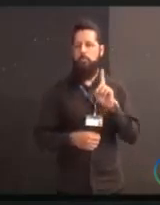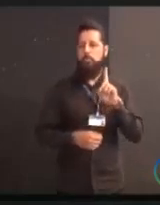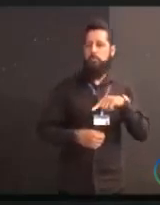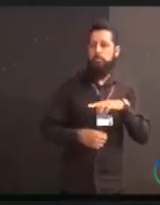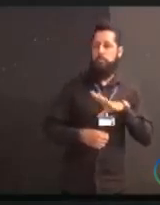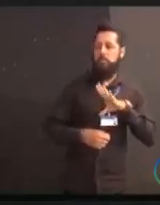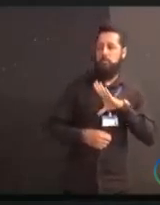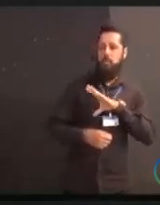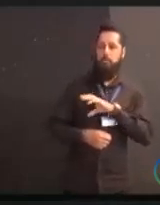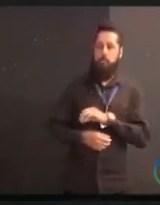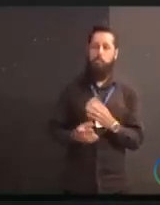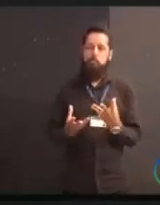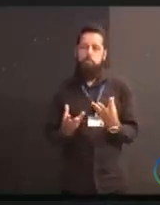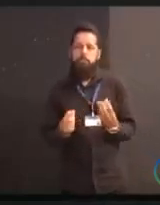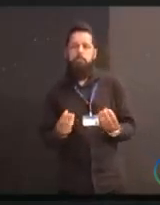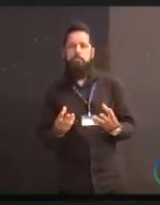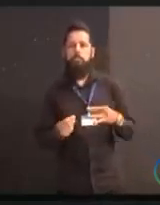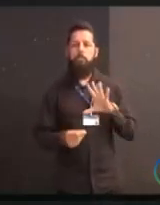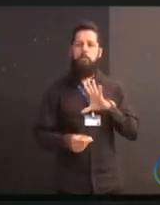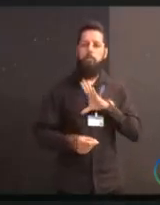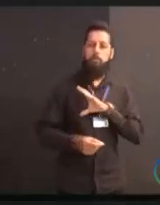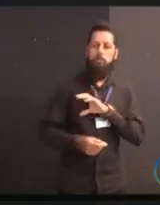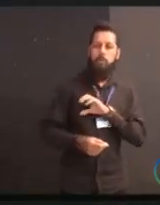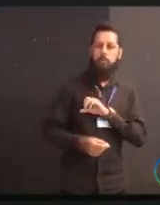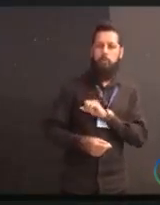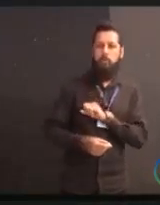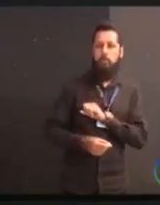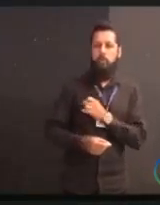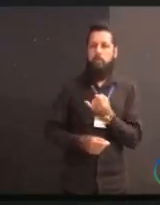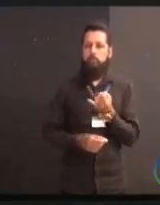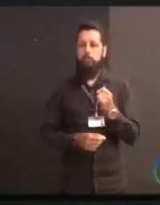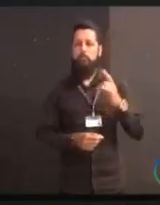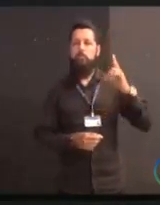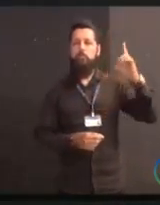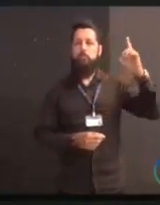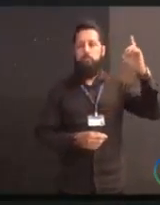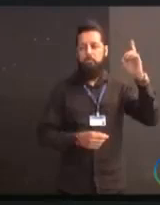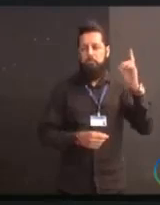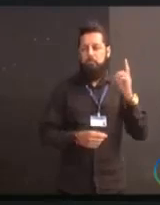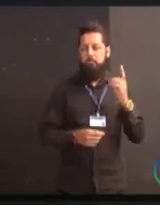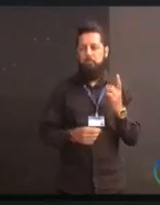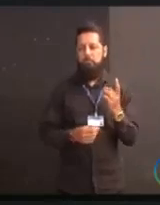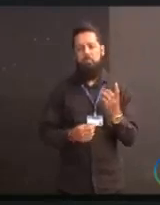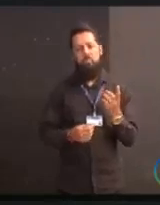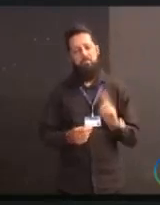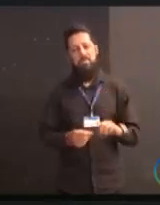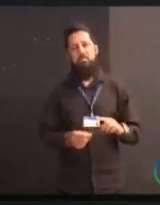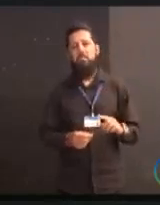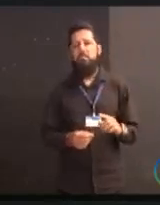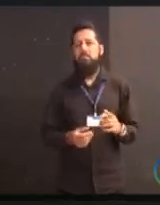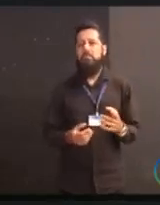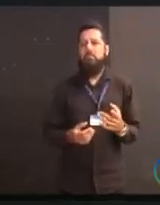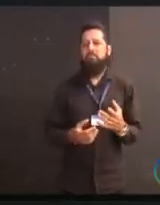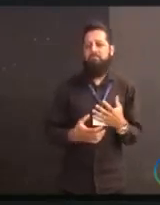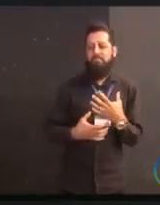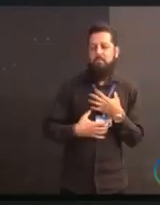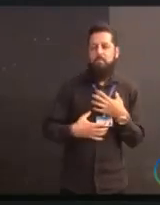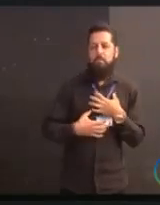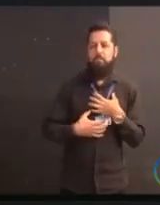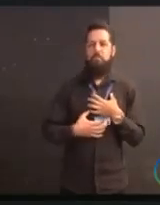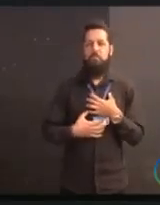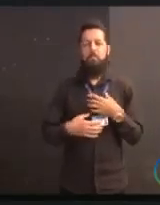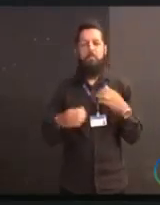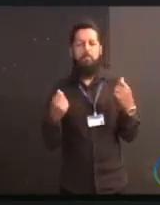seja muito amor. E se mesmo assim for difícil ser, não precisa ser